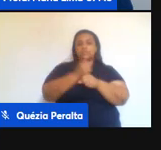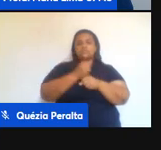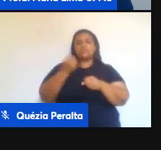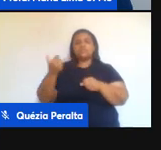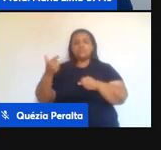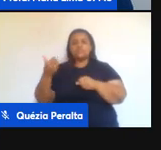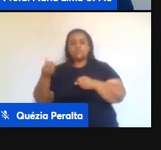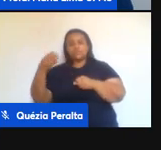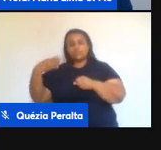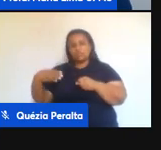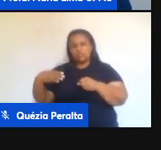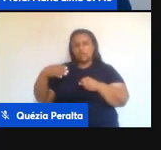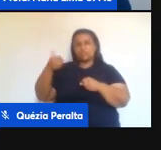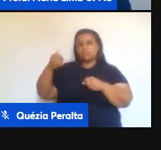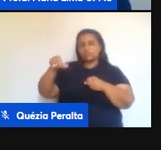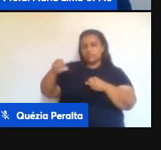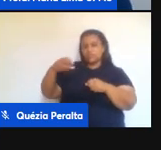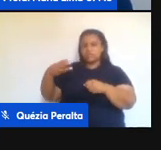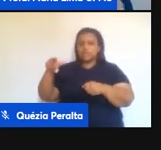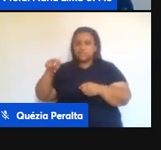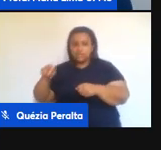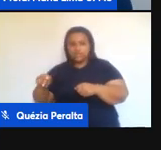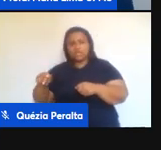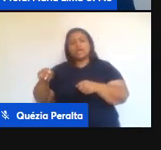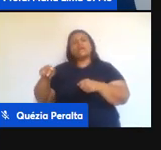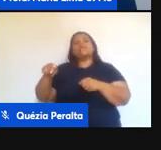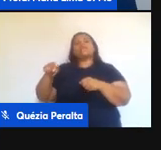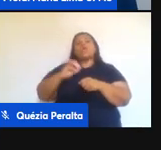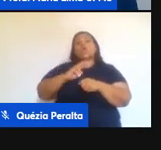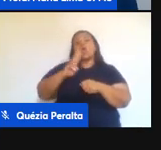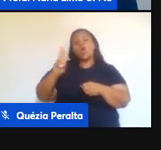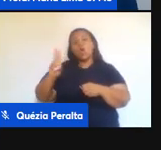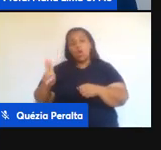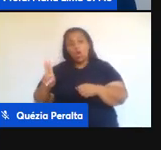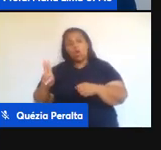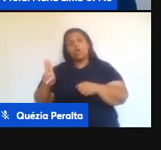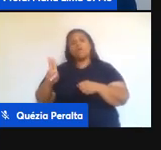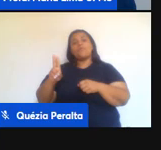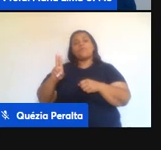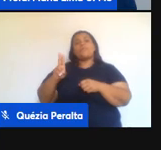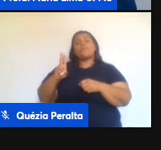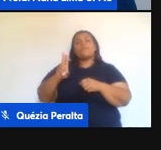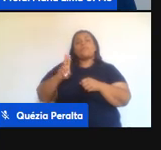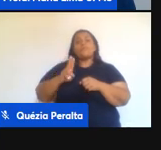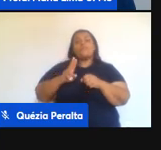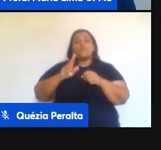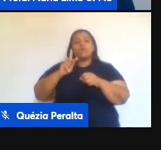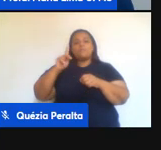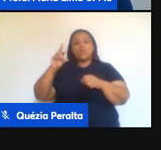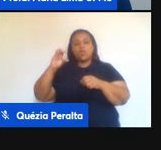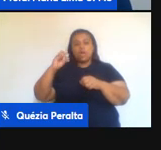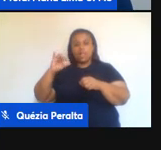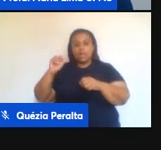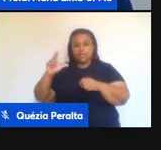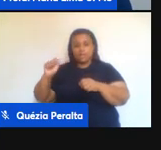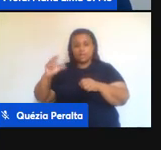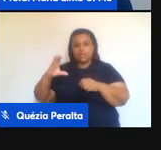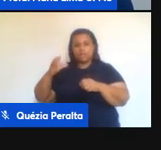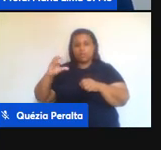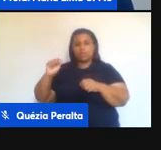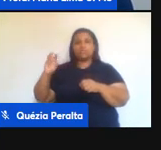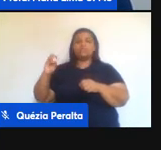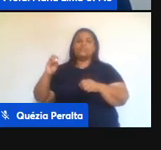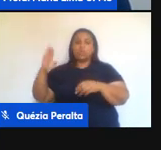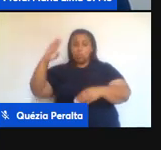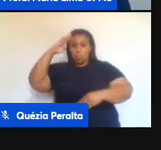em 1937 com Getúlio Vargas, ou nós tivemos mesmo na proclamação da República, que foi um golpe militar, 1889,